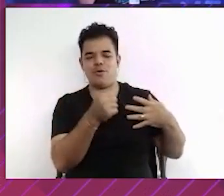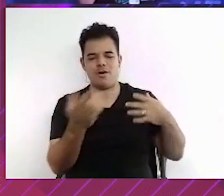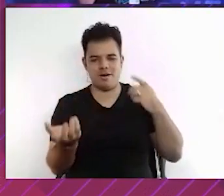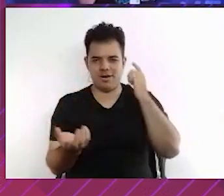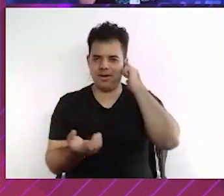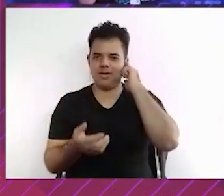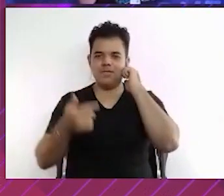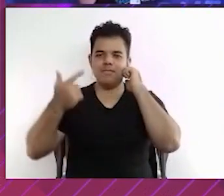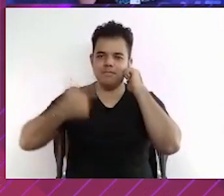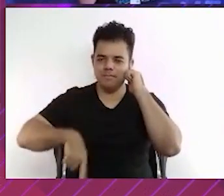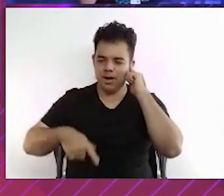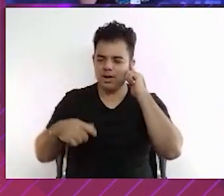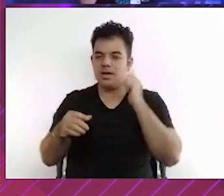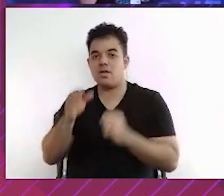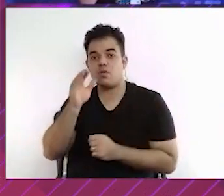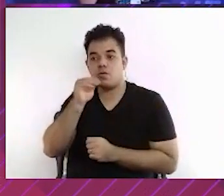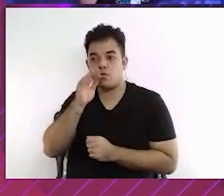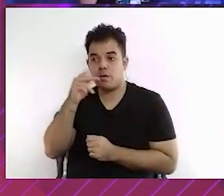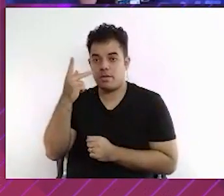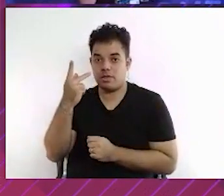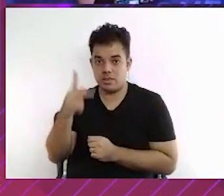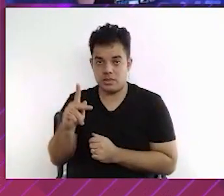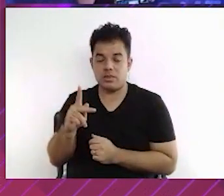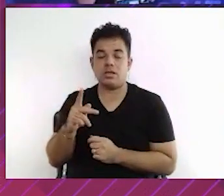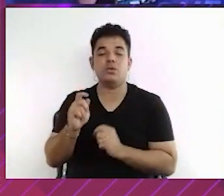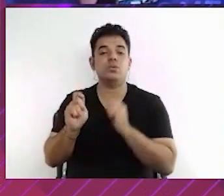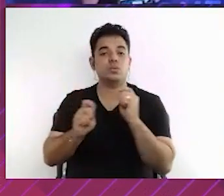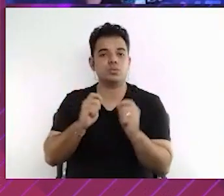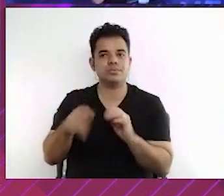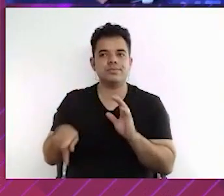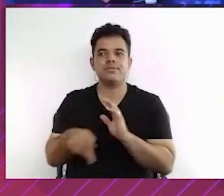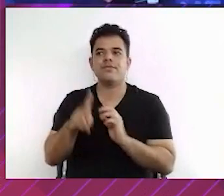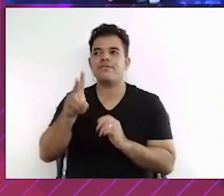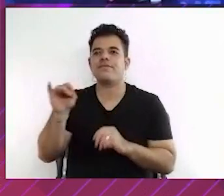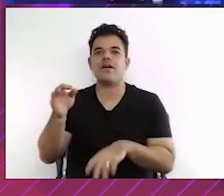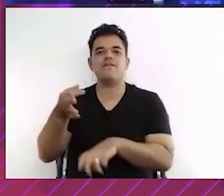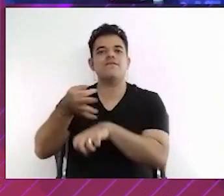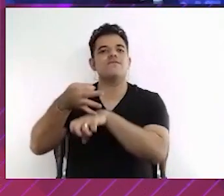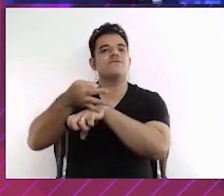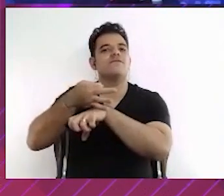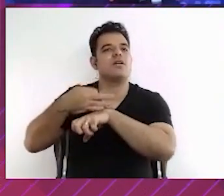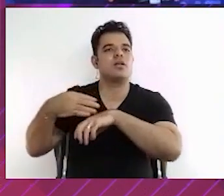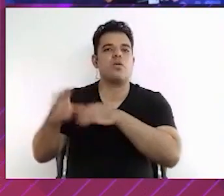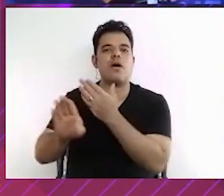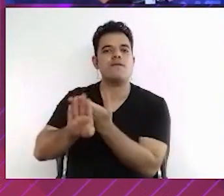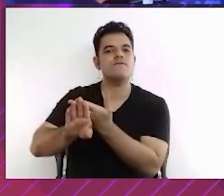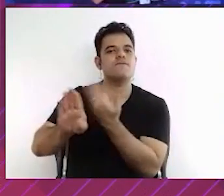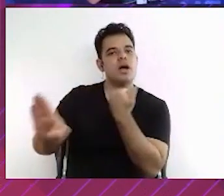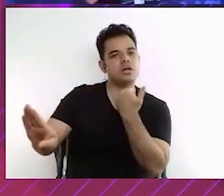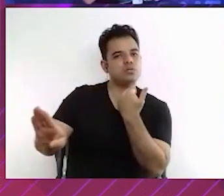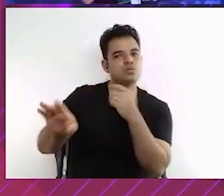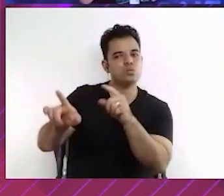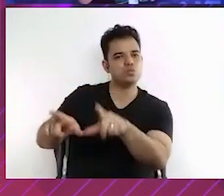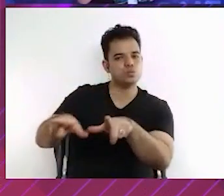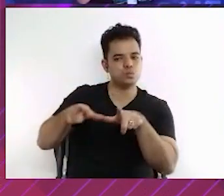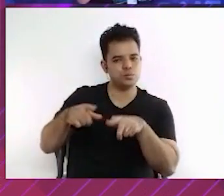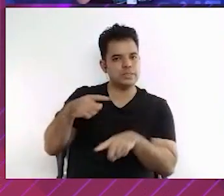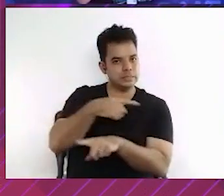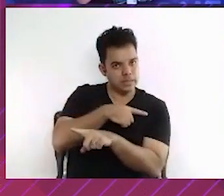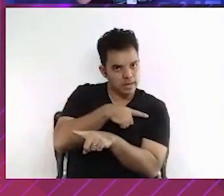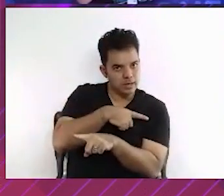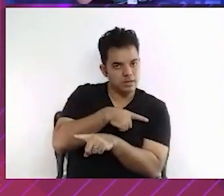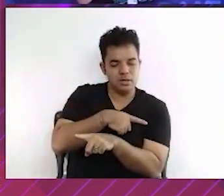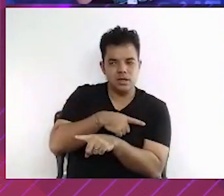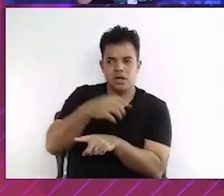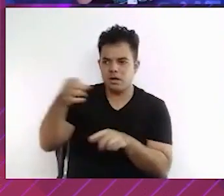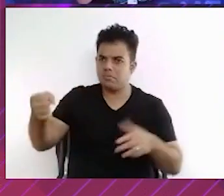se o colaborador vai sair de férias, ou ele está de licença, tem um atestado, eu também não vou colocar